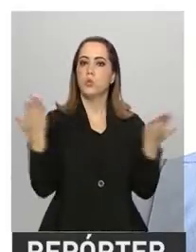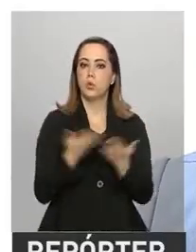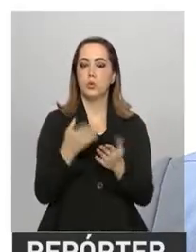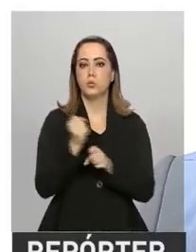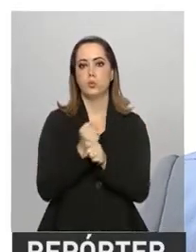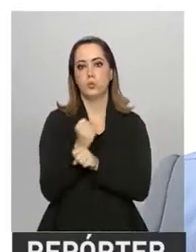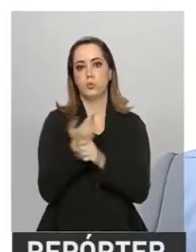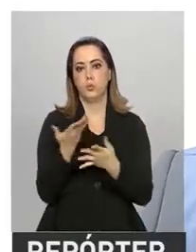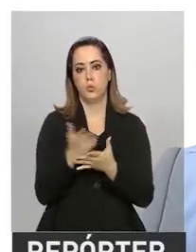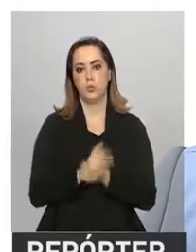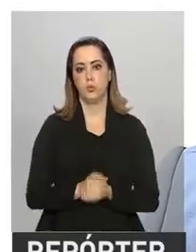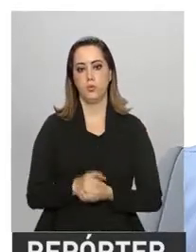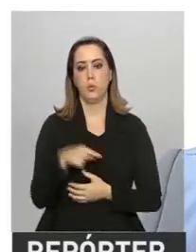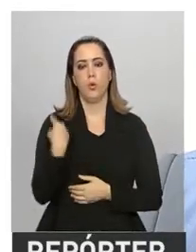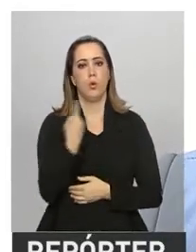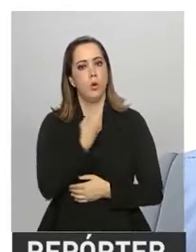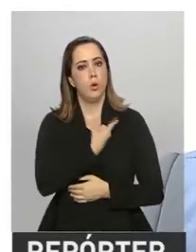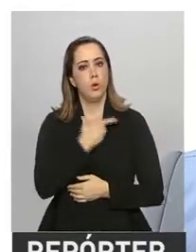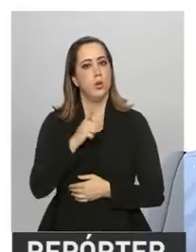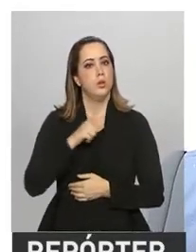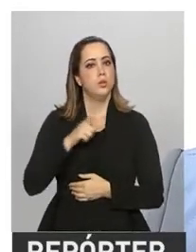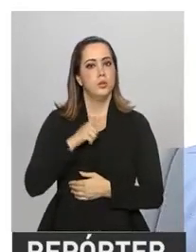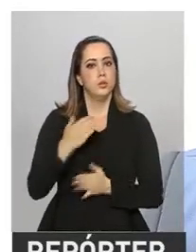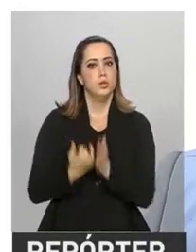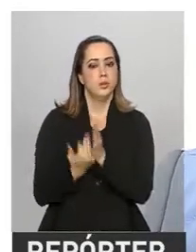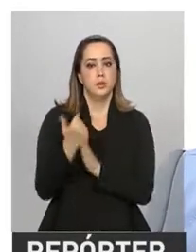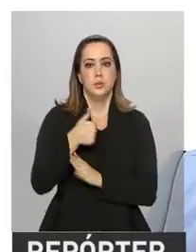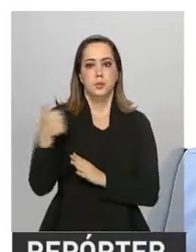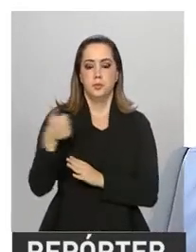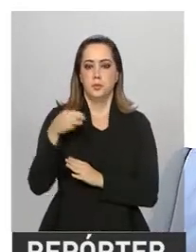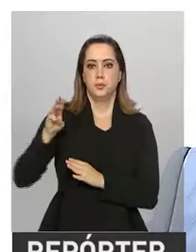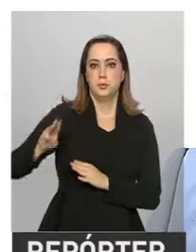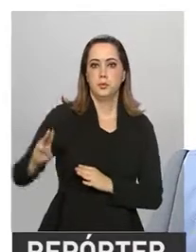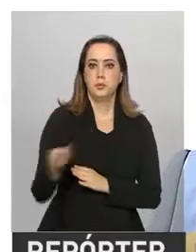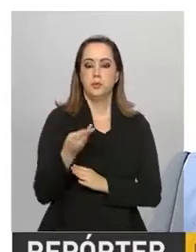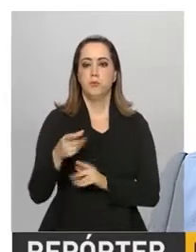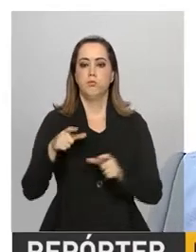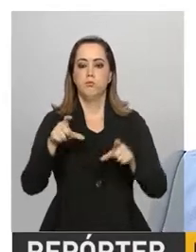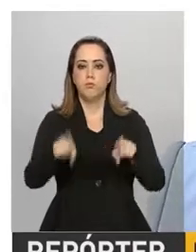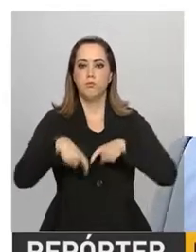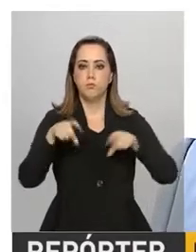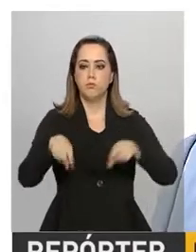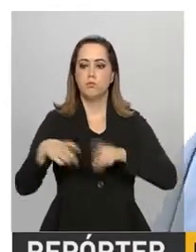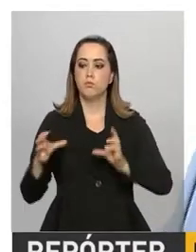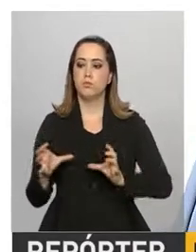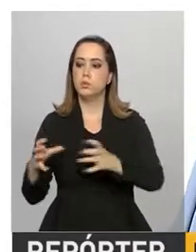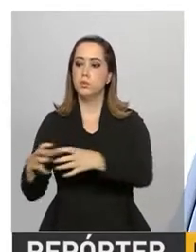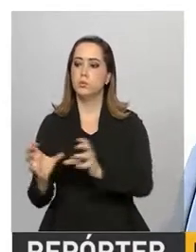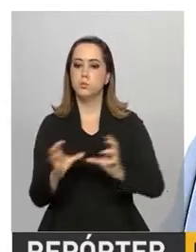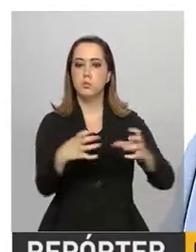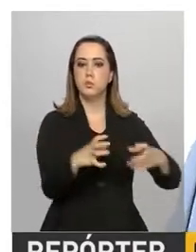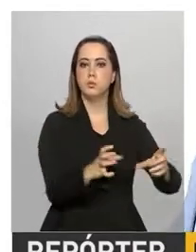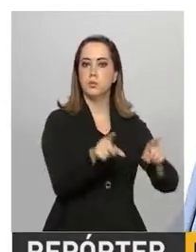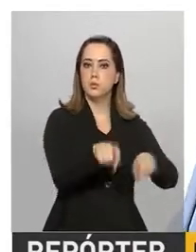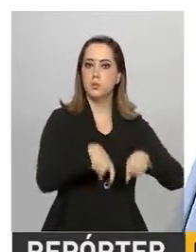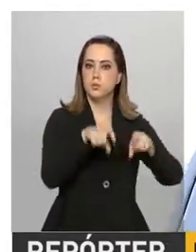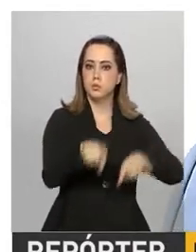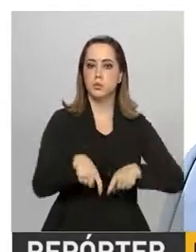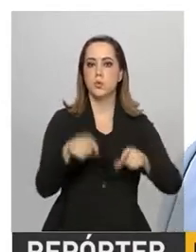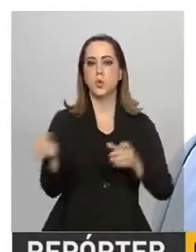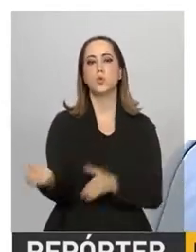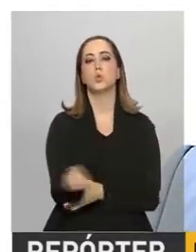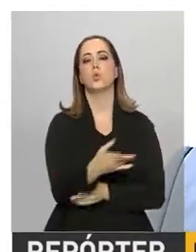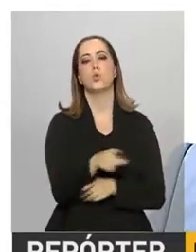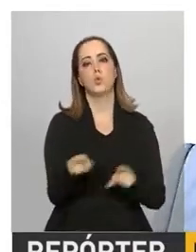nós temos um público de quase um milhão de assentados no país obviamente em todas as fases assentamento